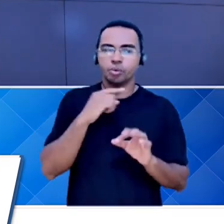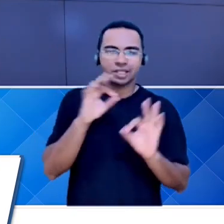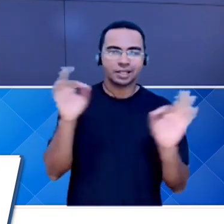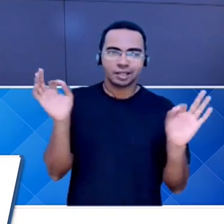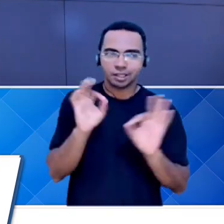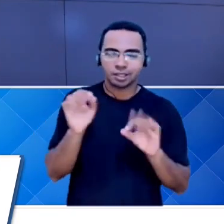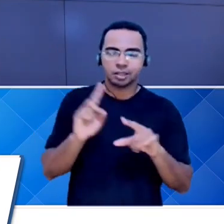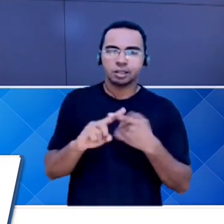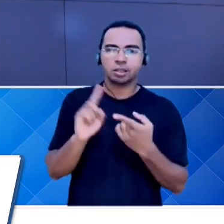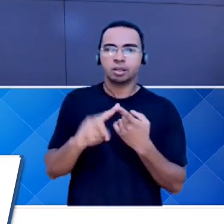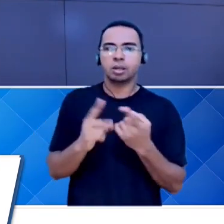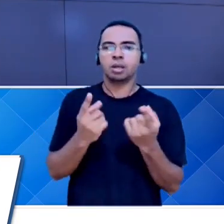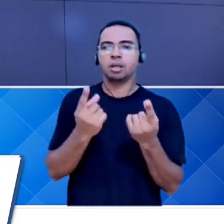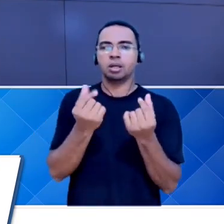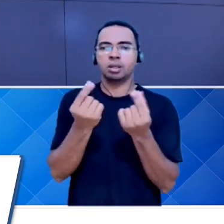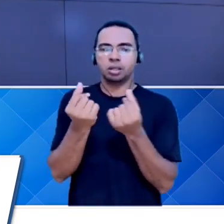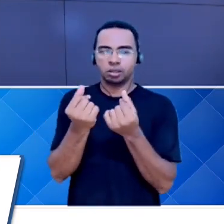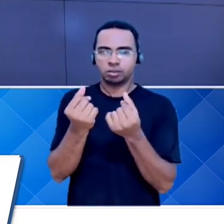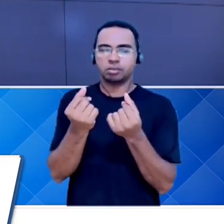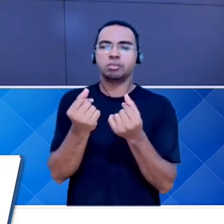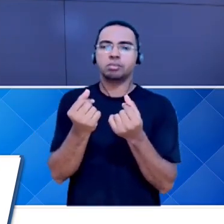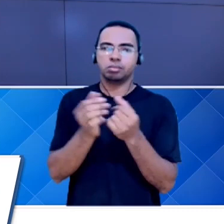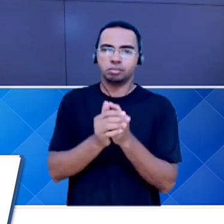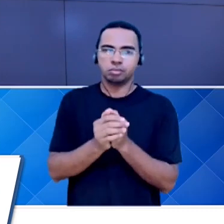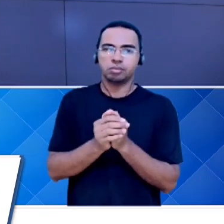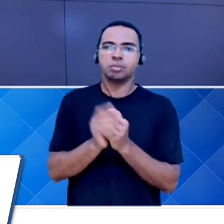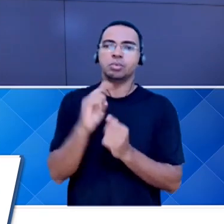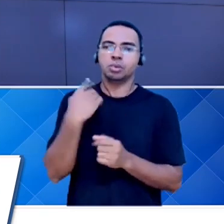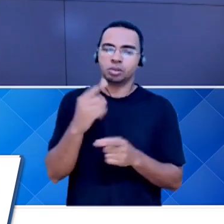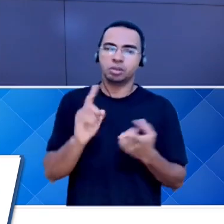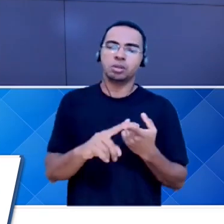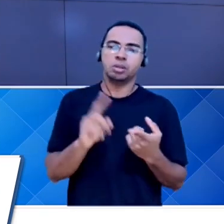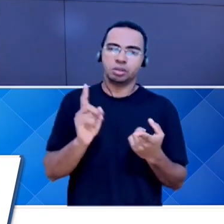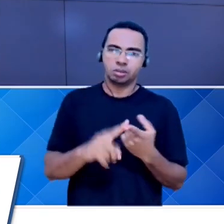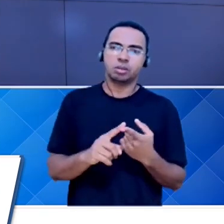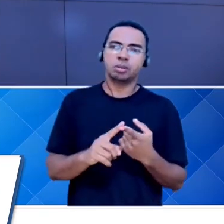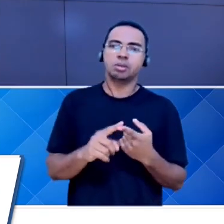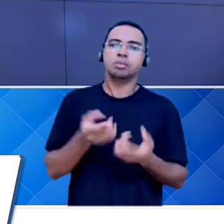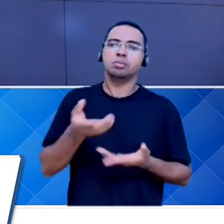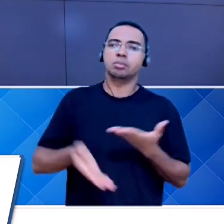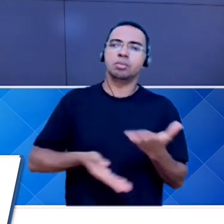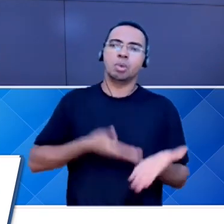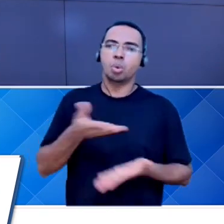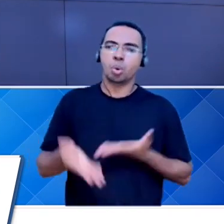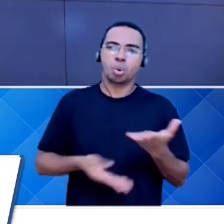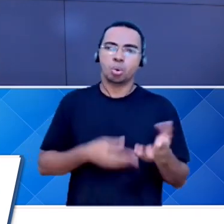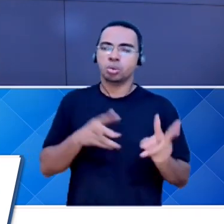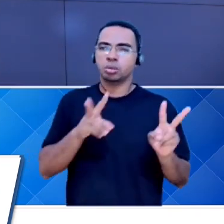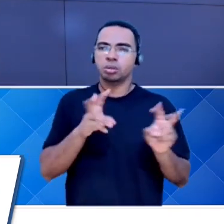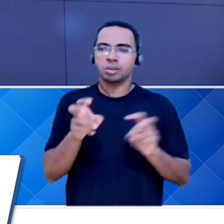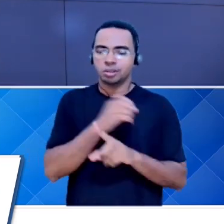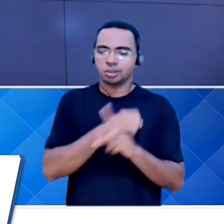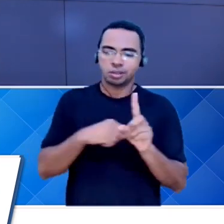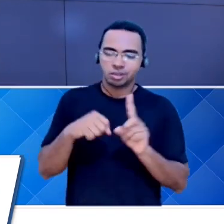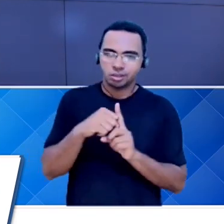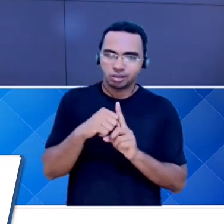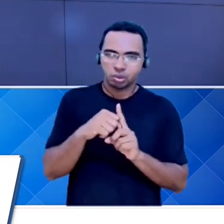condição econômica, nós também estaremos tratando de uma questão social, em